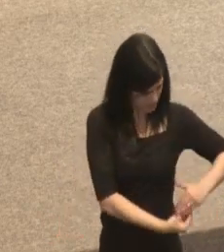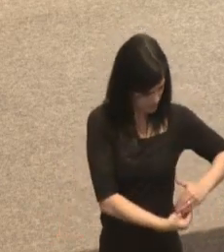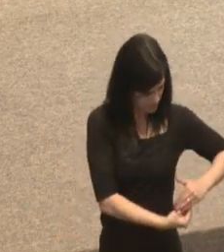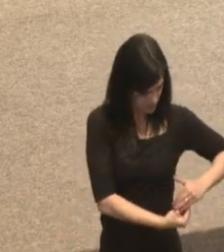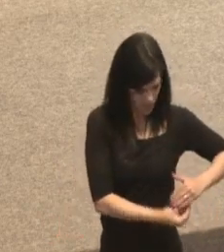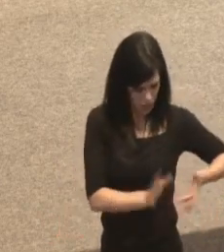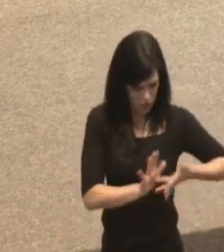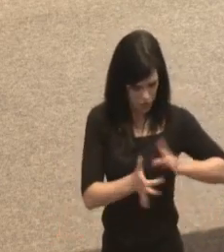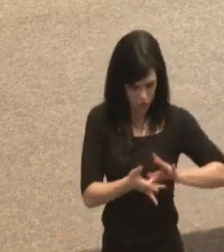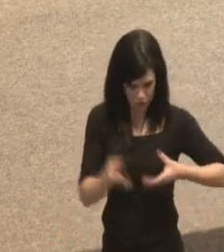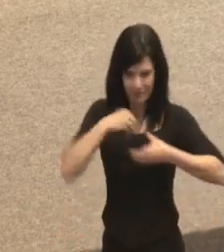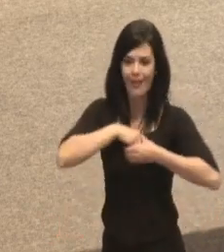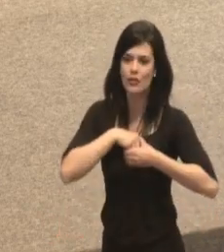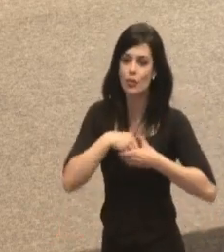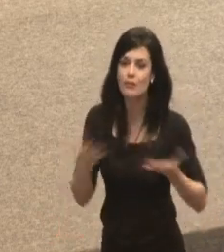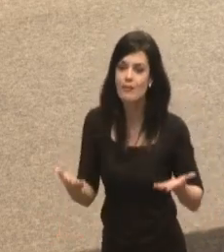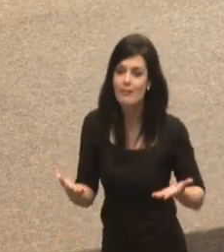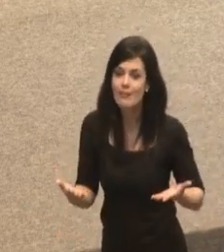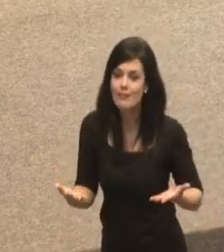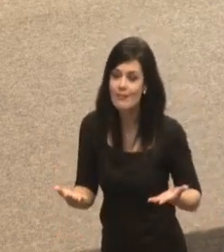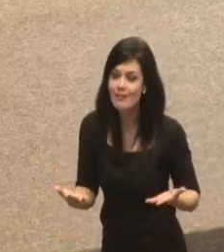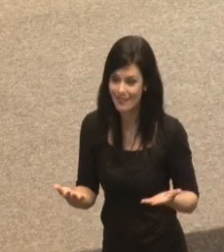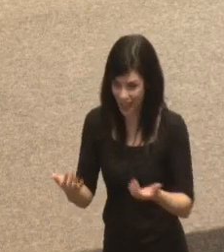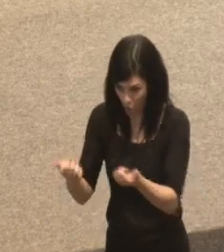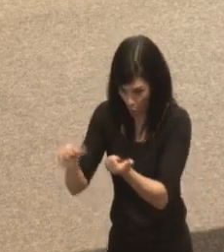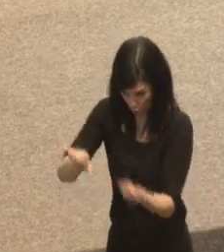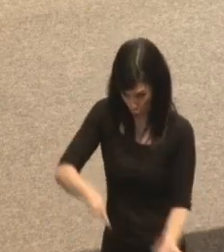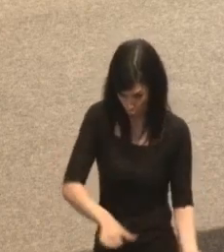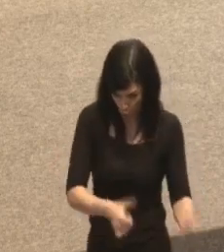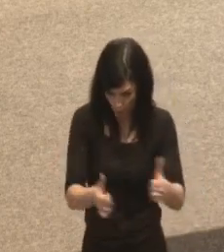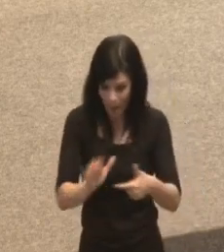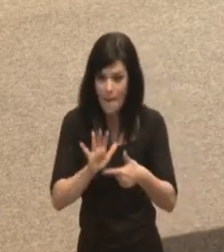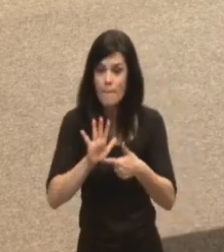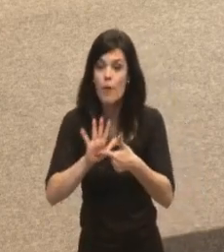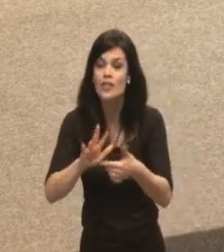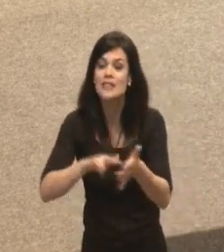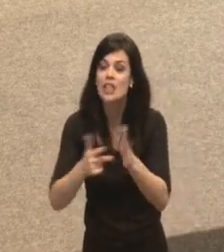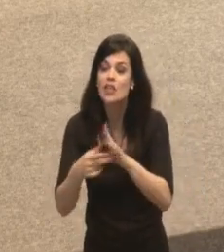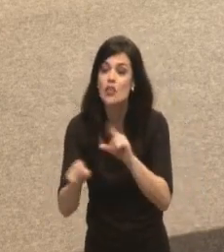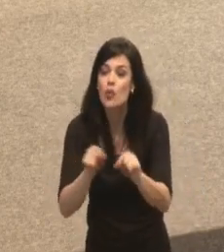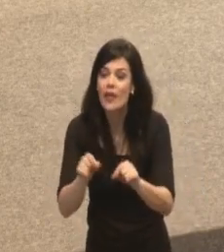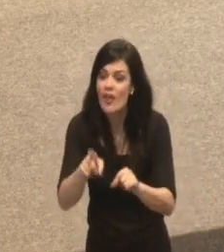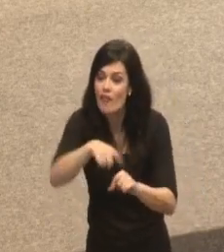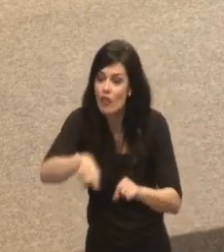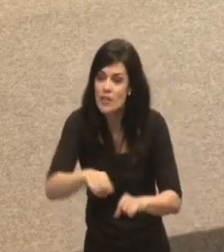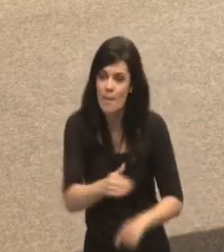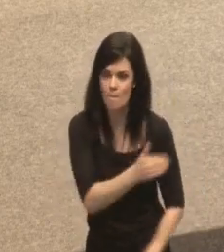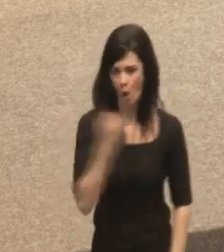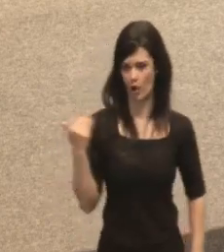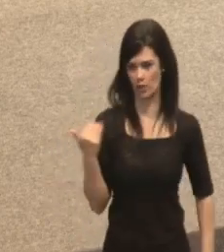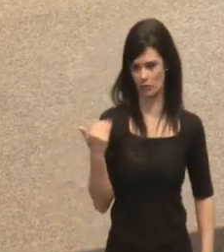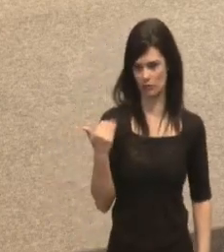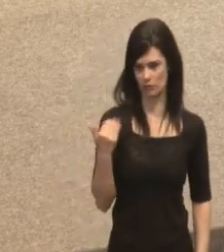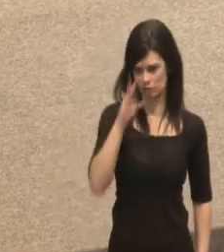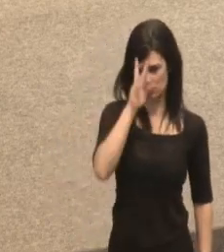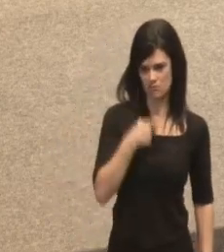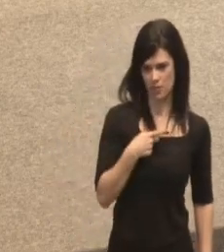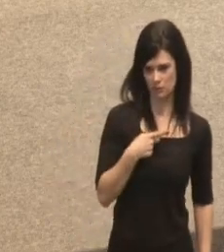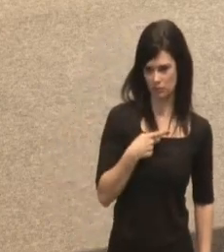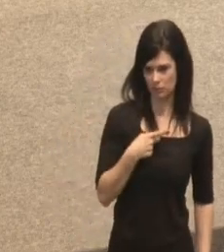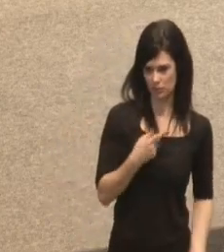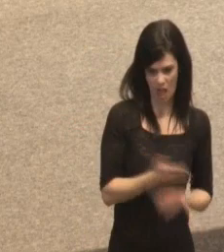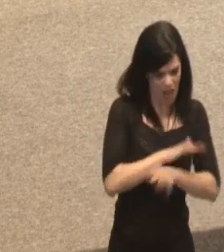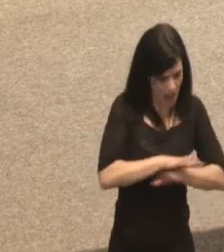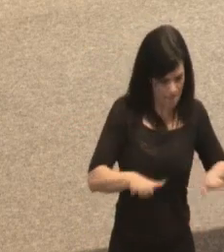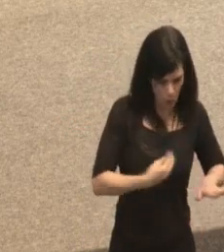Você morre, e aí o batismo tem um significado extraordinário. Você morre e nasce para que Cristo